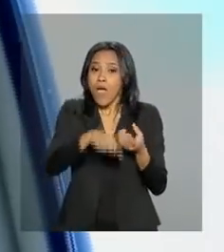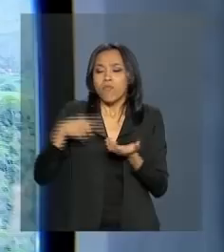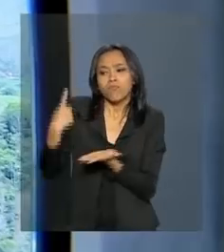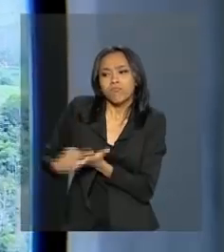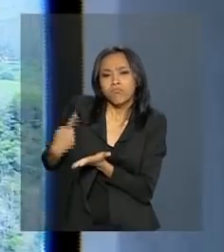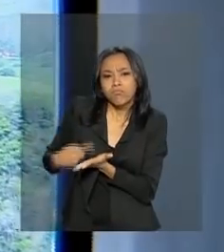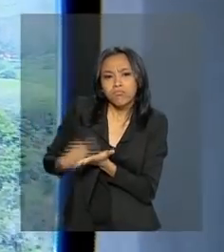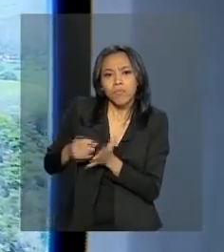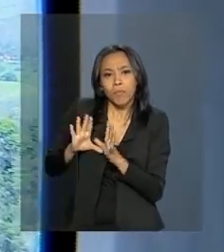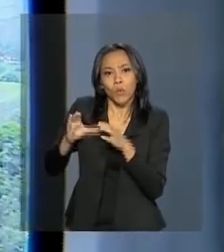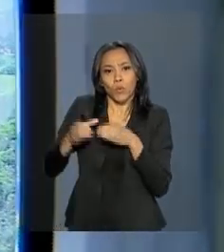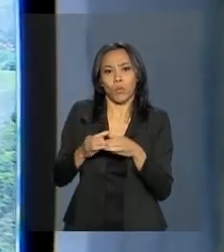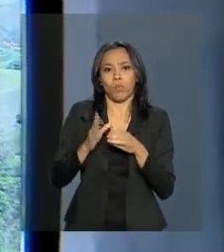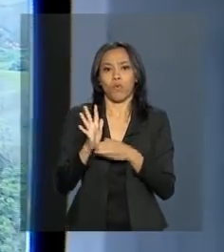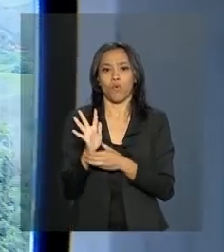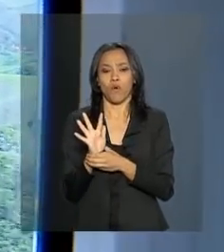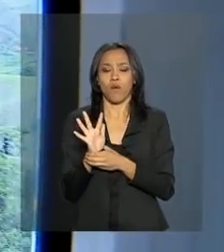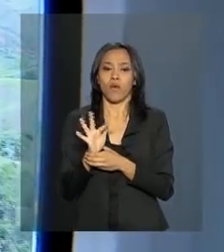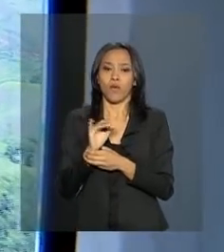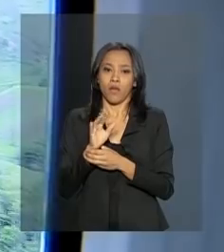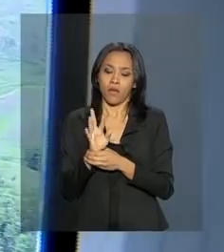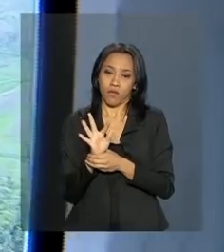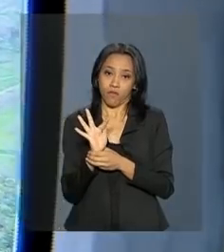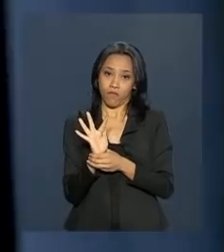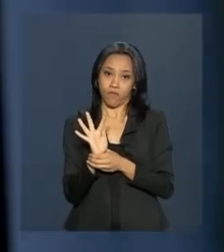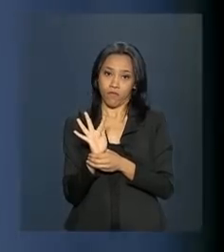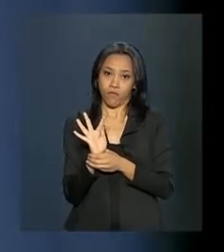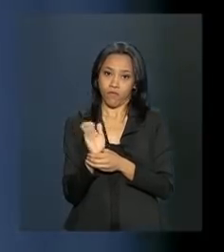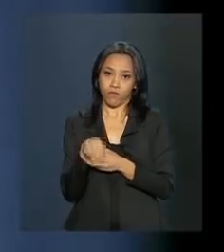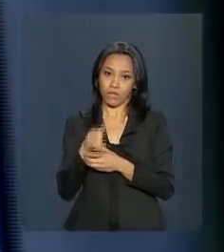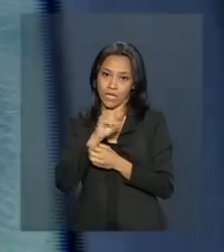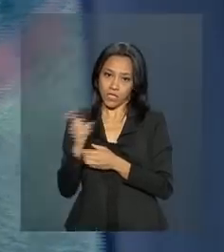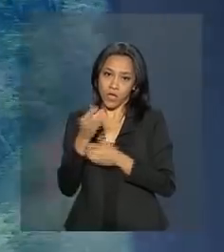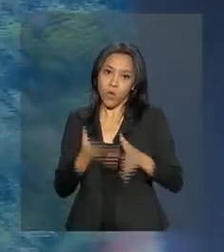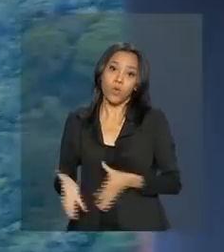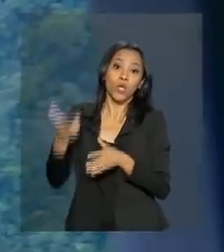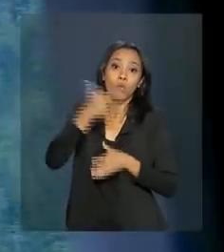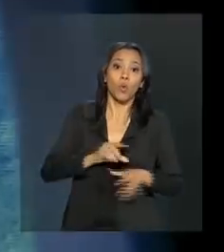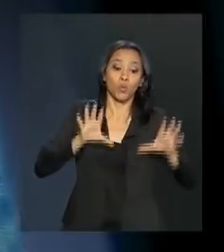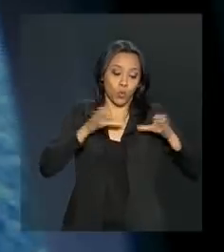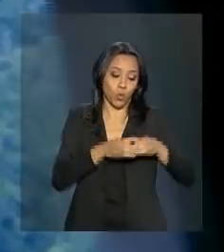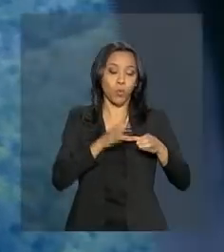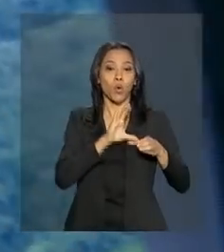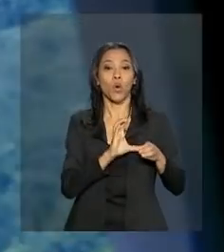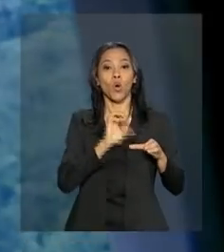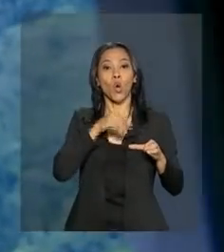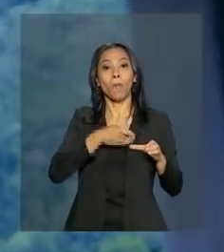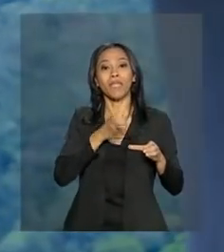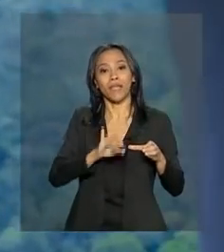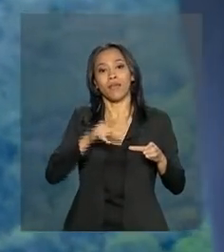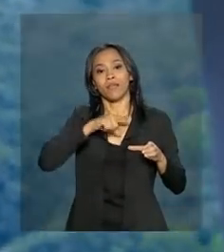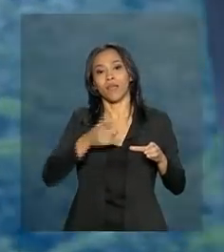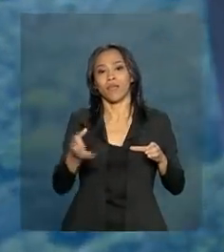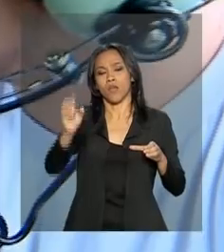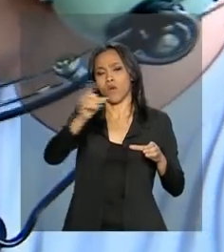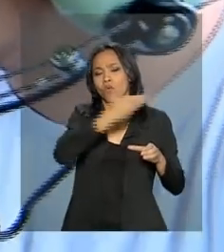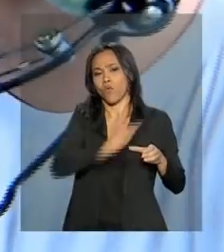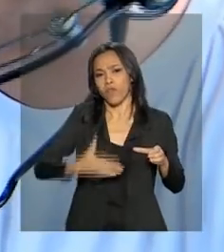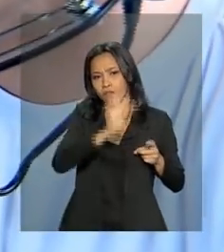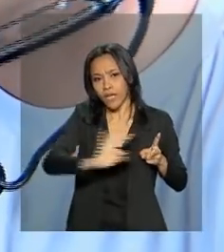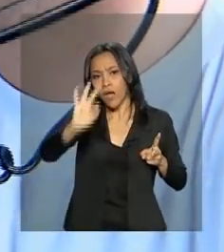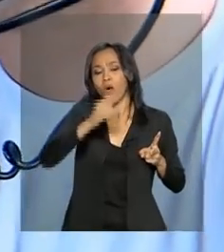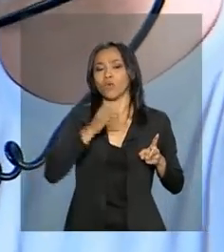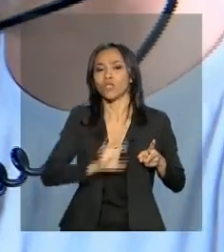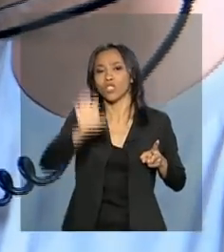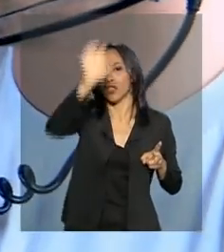pela Fundação Renova e o Comitê Interfederativo, que é formado pelo governo federal, os governos dos estados atingidos e